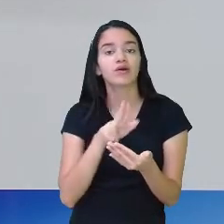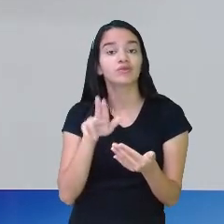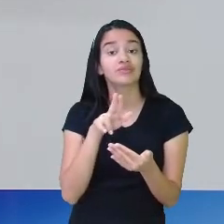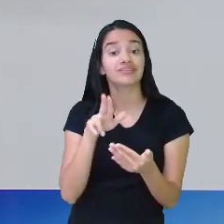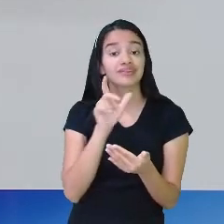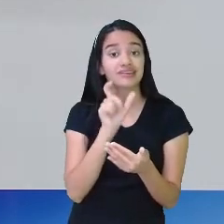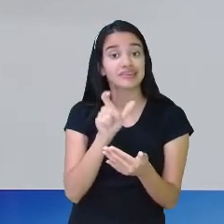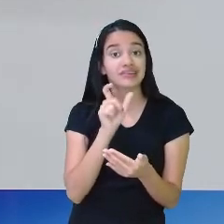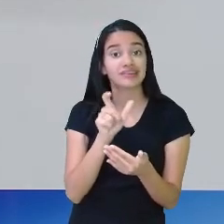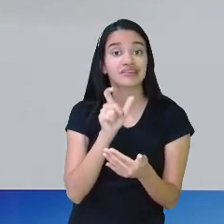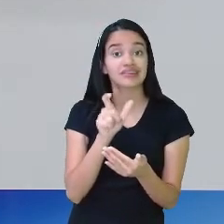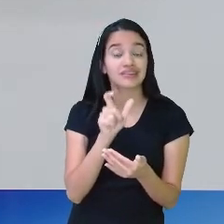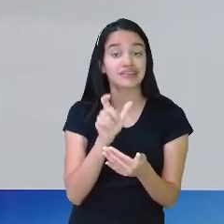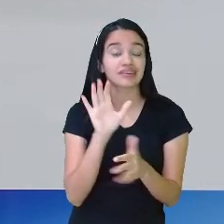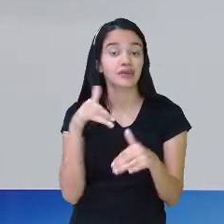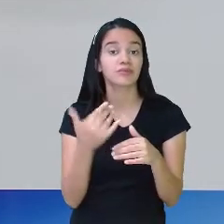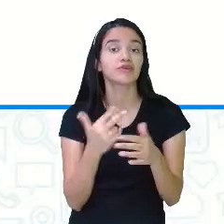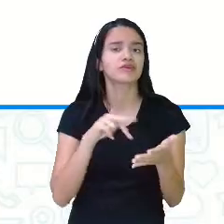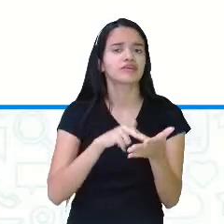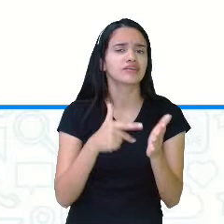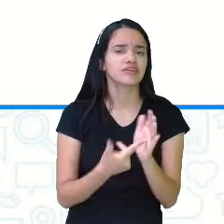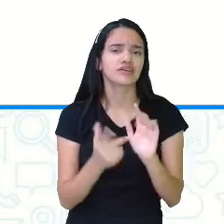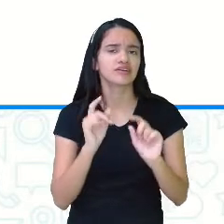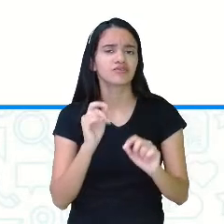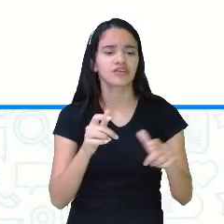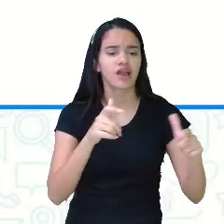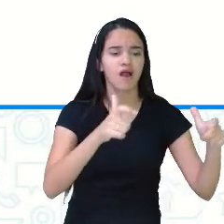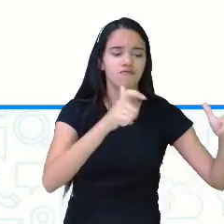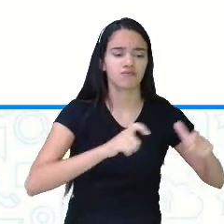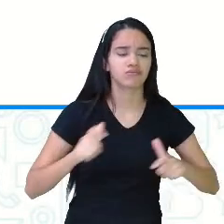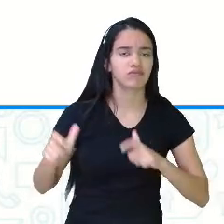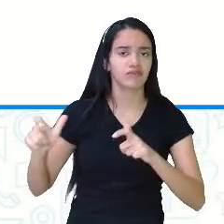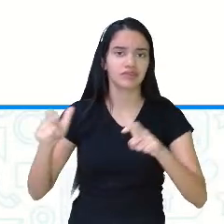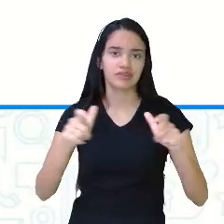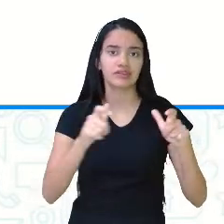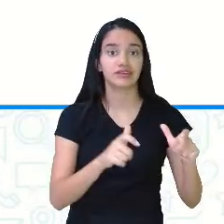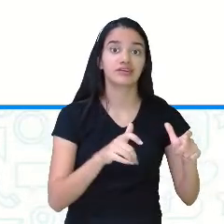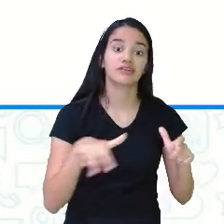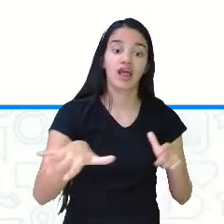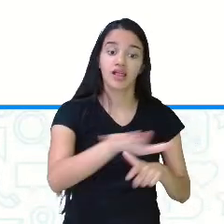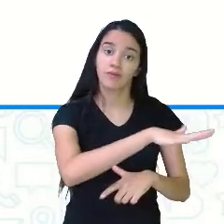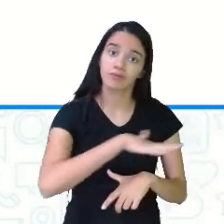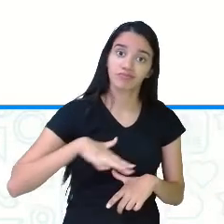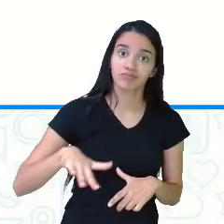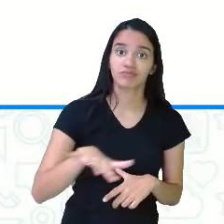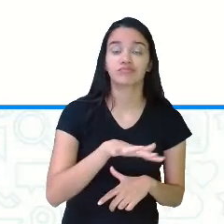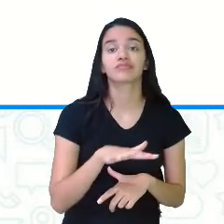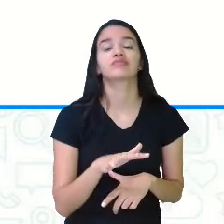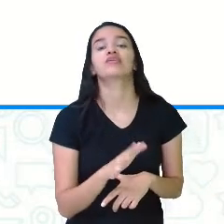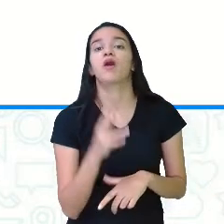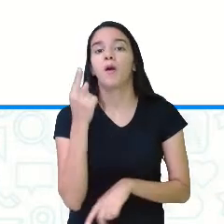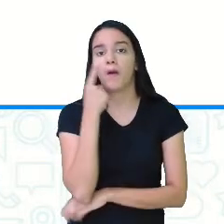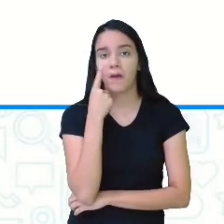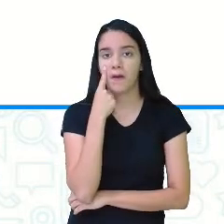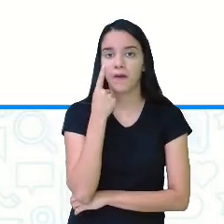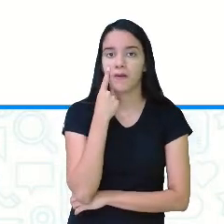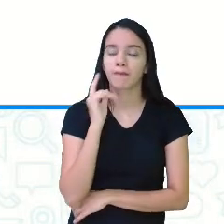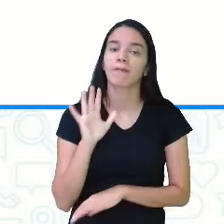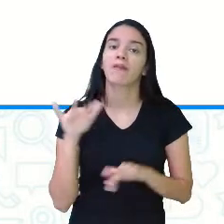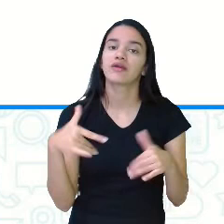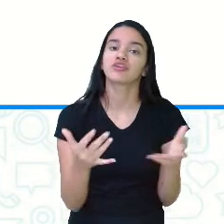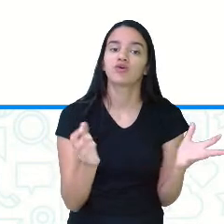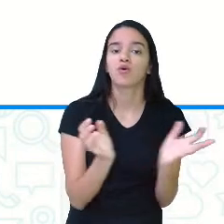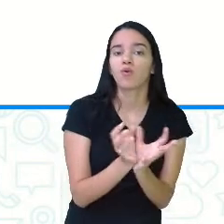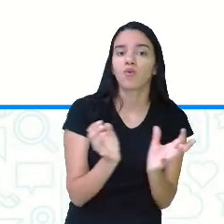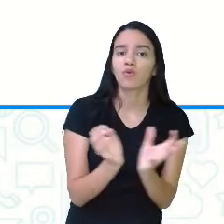esse termo para denominar vários assentamentos que tem dentro de uma terra indígena, tá certo? A terra